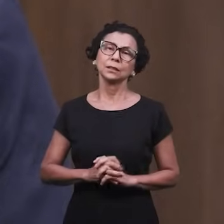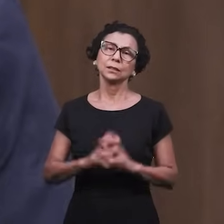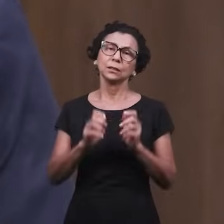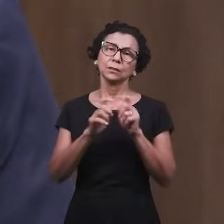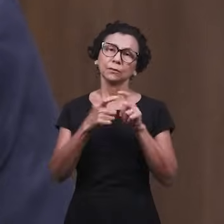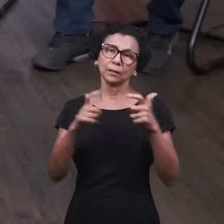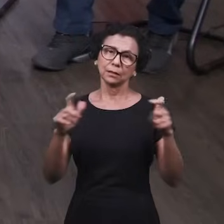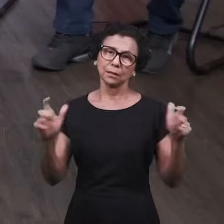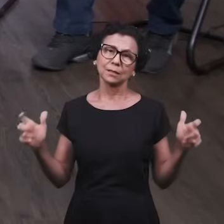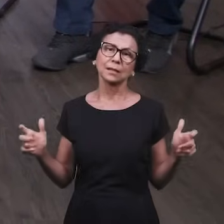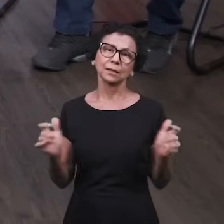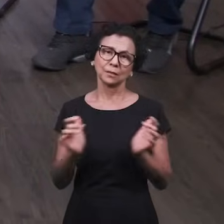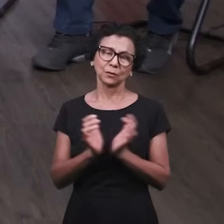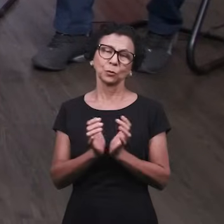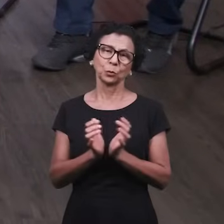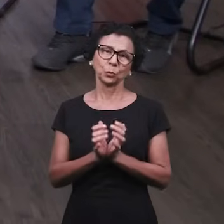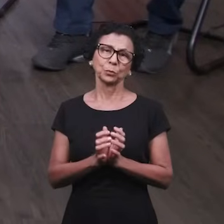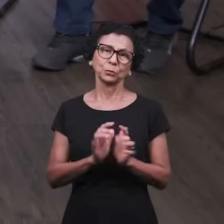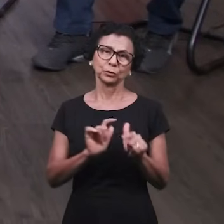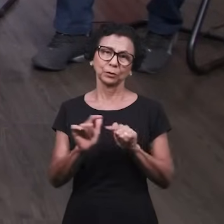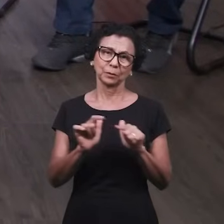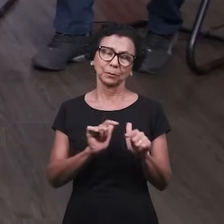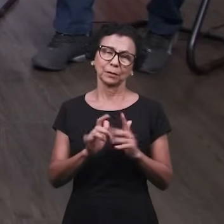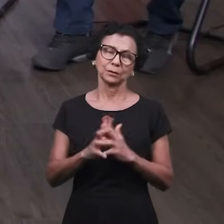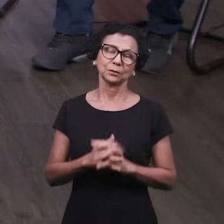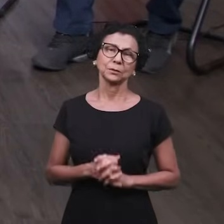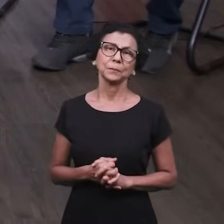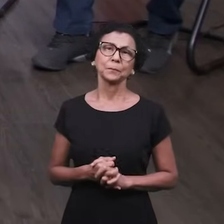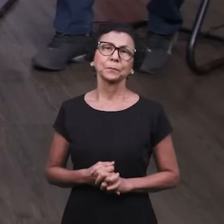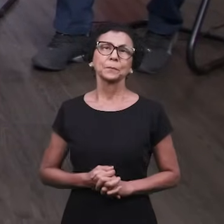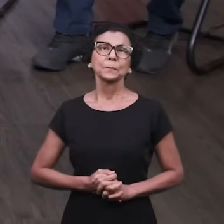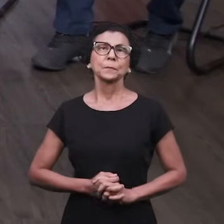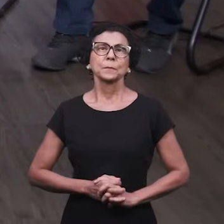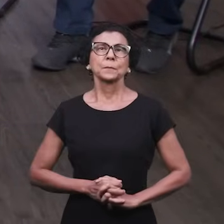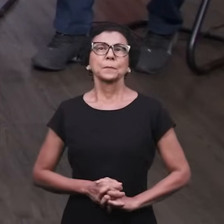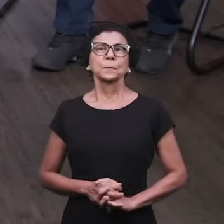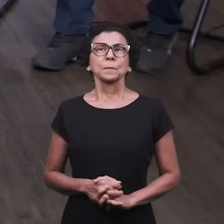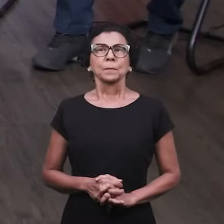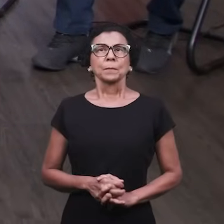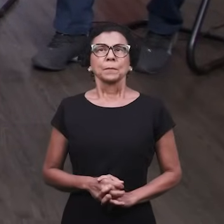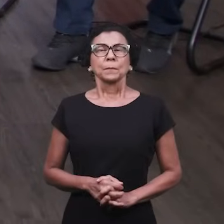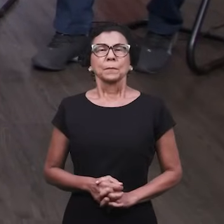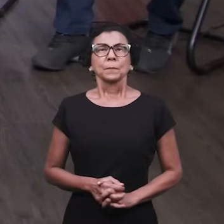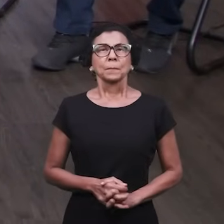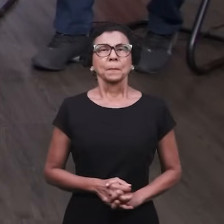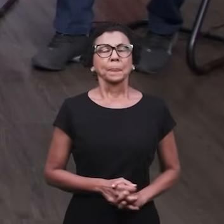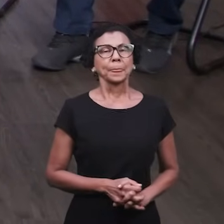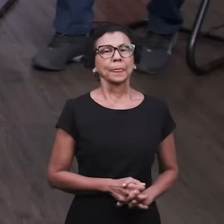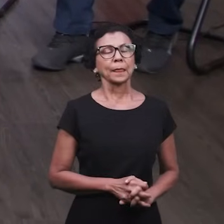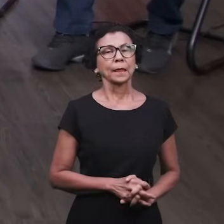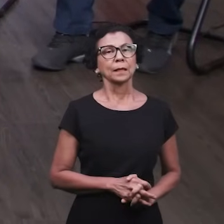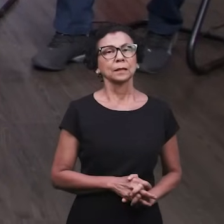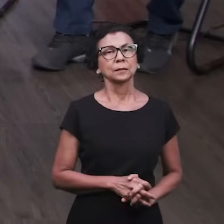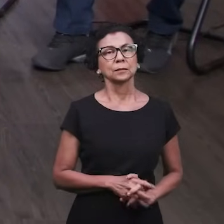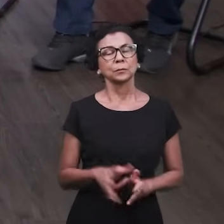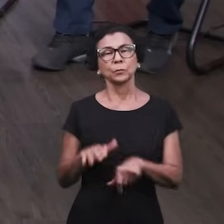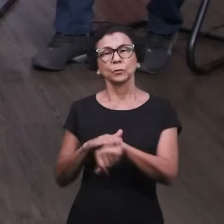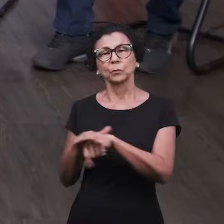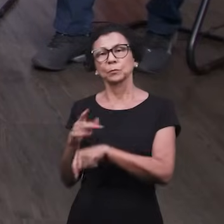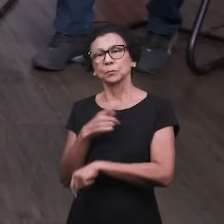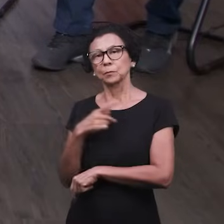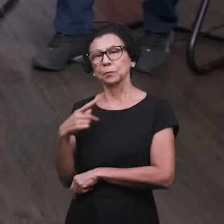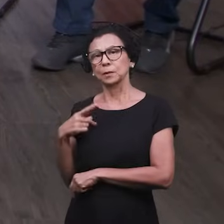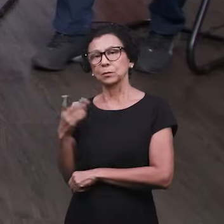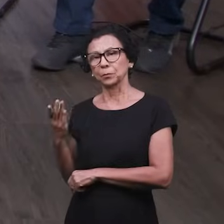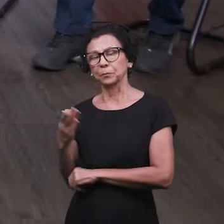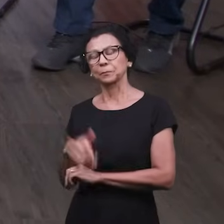de louvor, né? Maravilha, maravilha, Fábio. Vamos então participar de mais um louvor, daqui a pouquinho nós vamos conversar com o pastor Rainer.